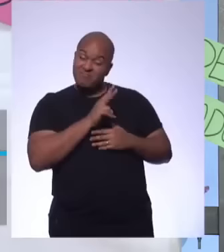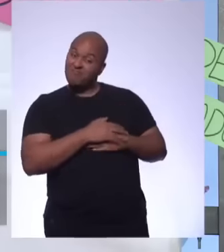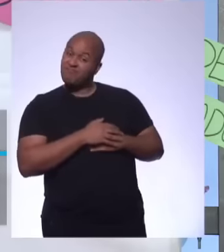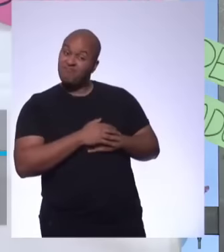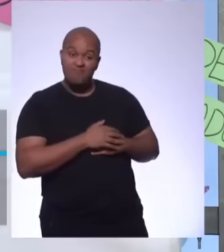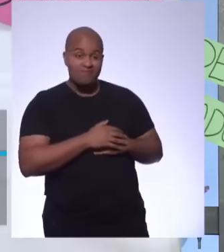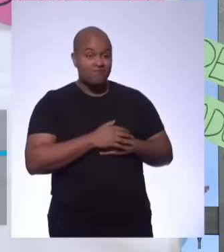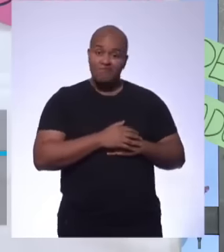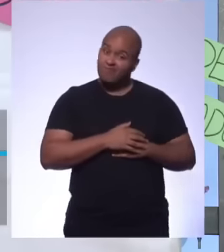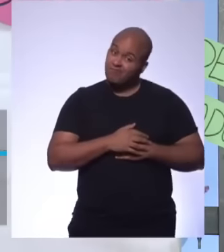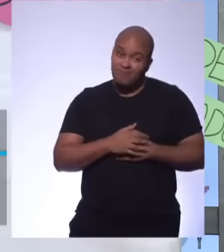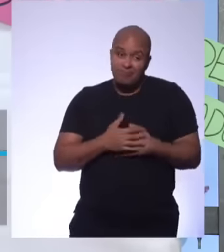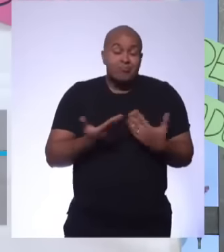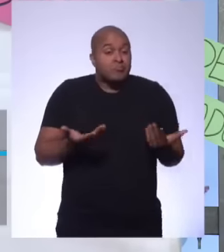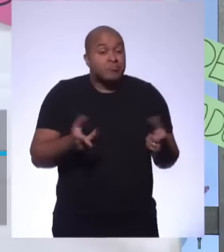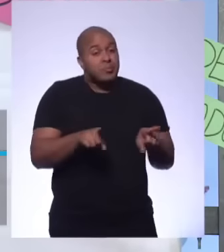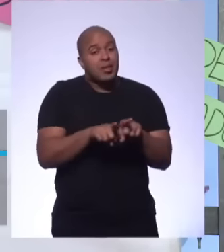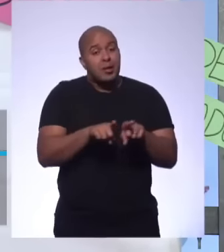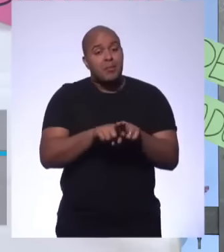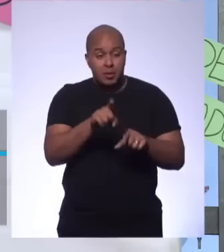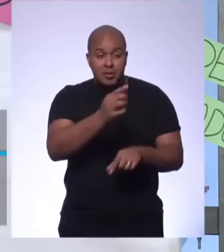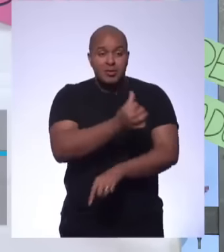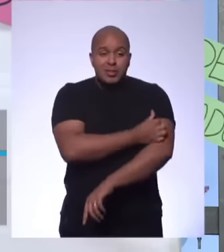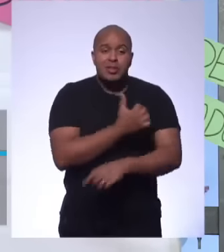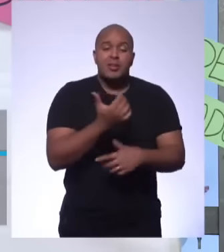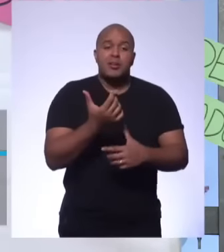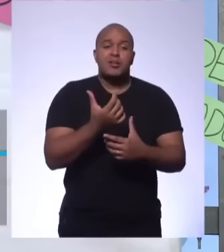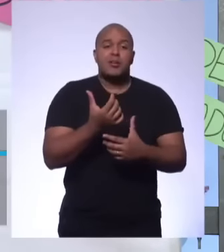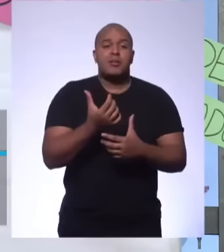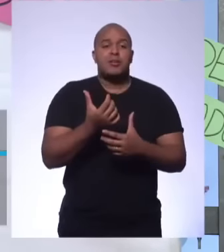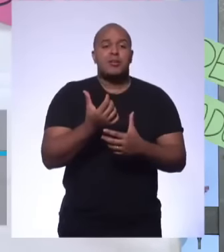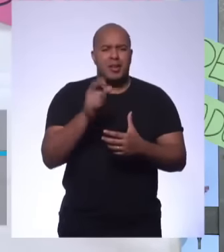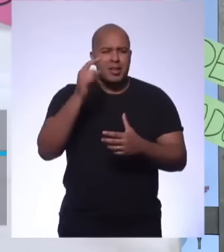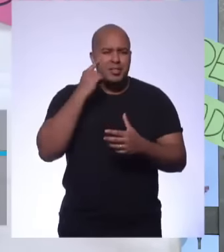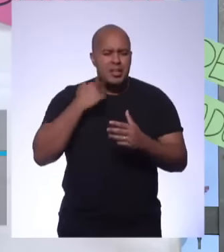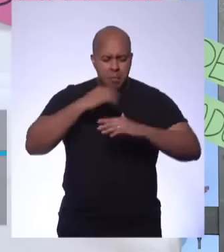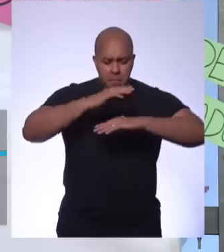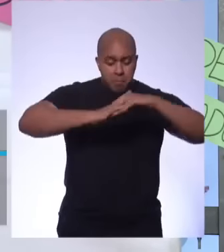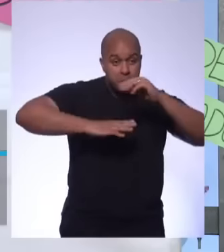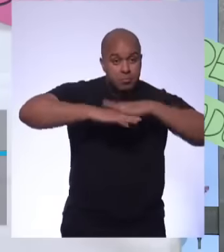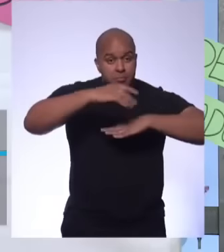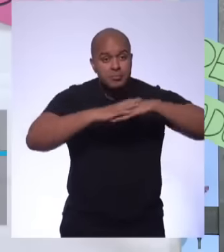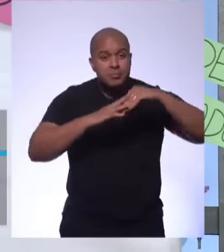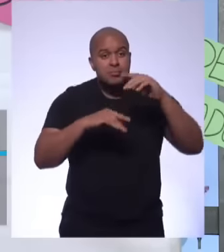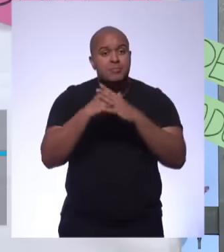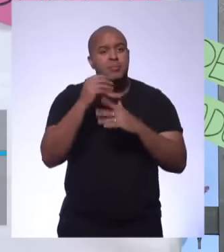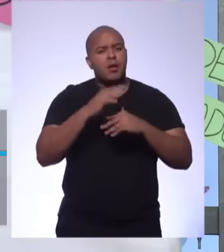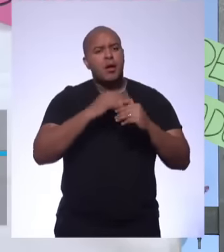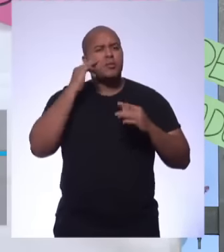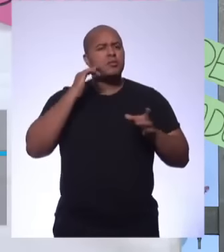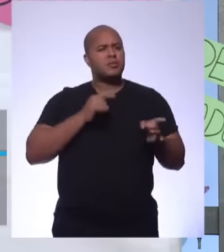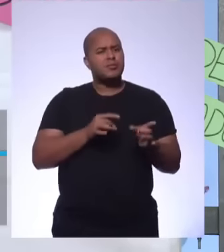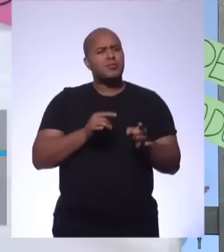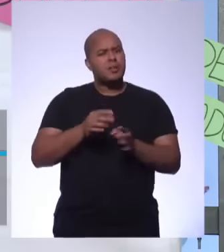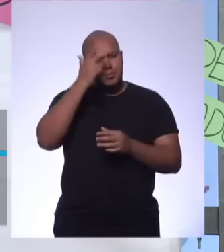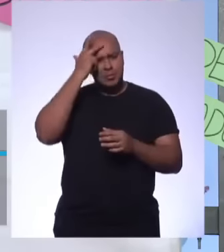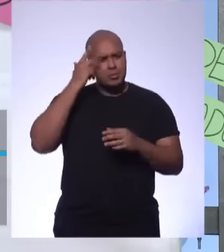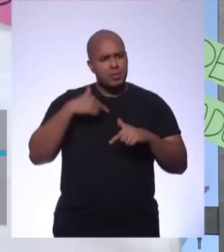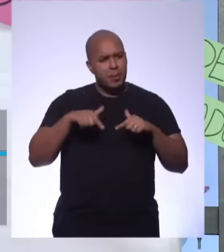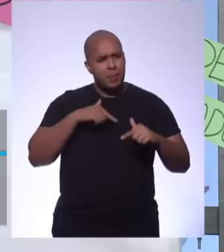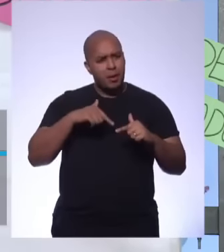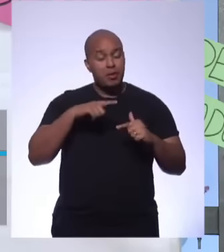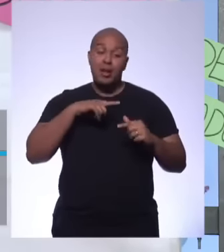Tá? Inclusive, sexto ano, essa prática de ser mercador, ela era vista até